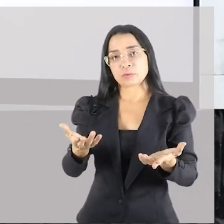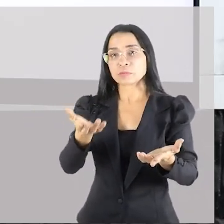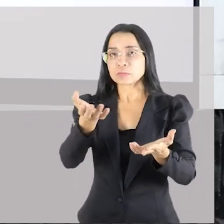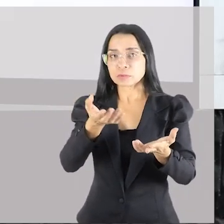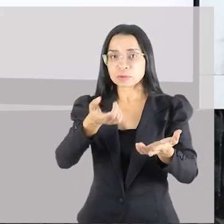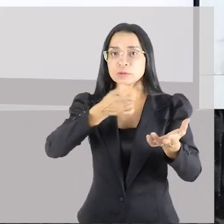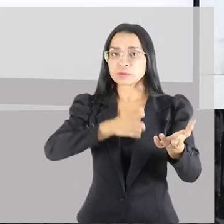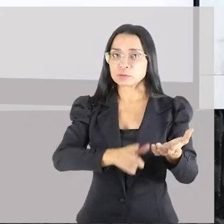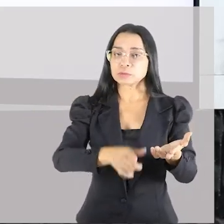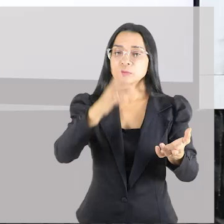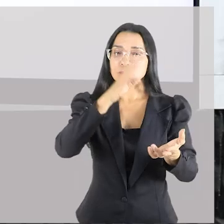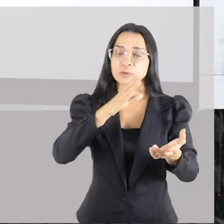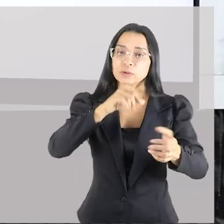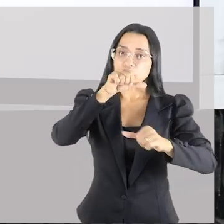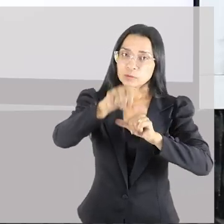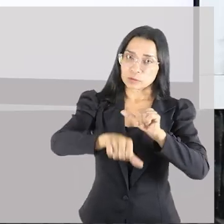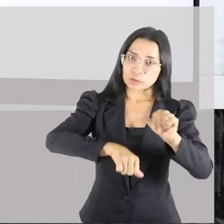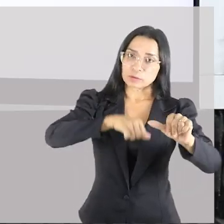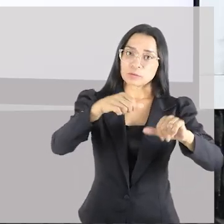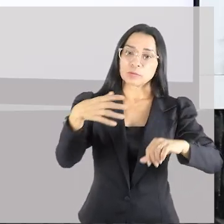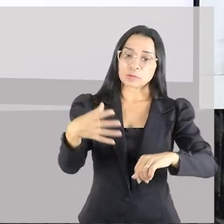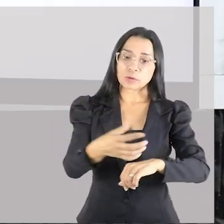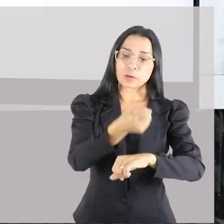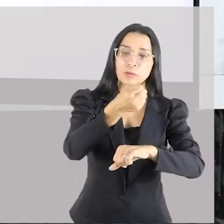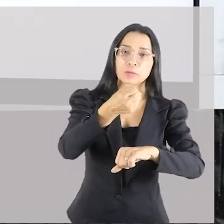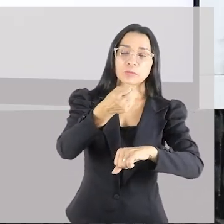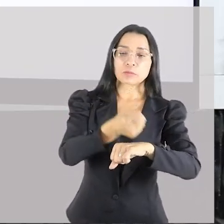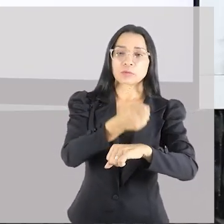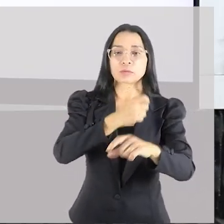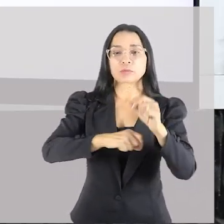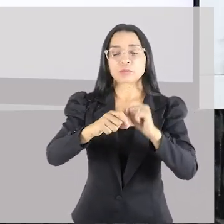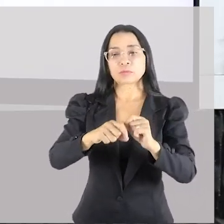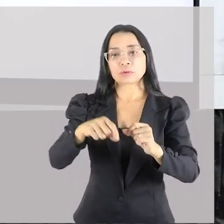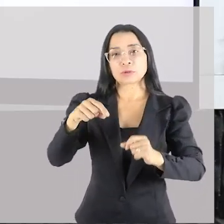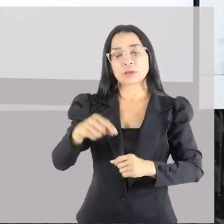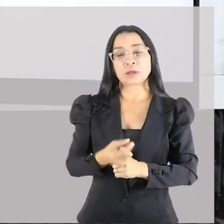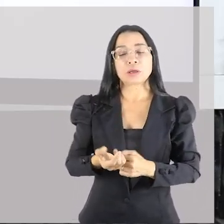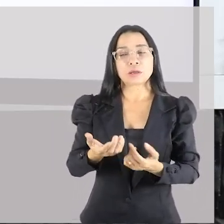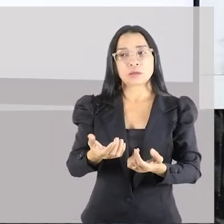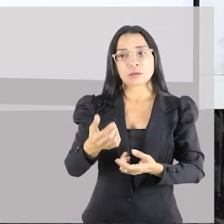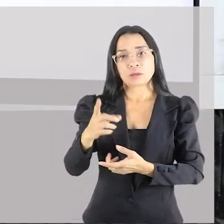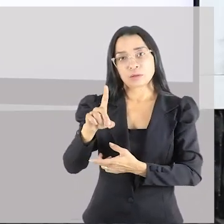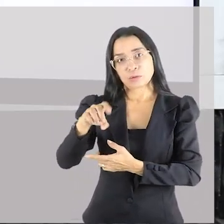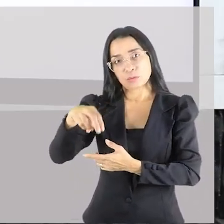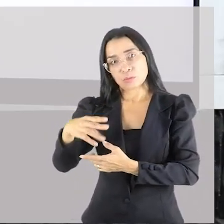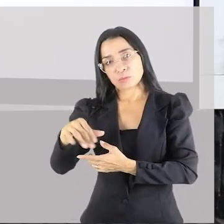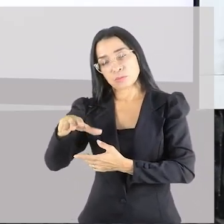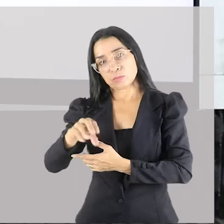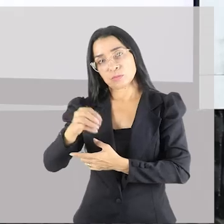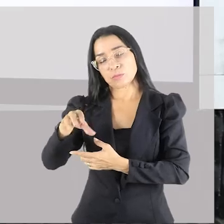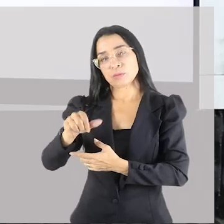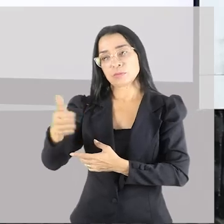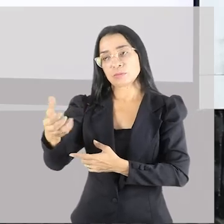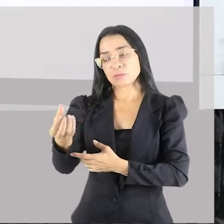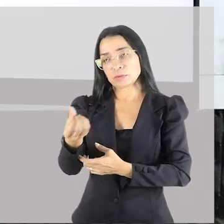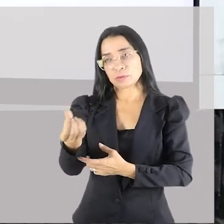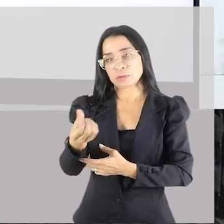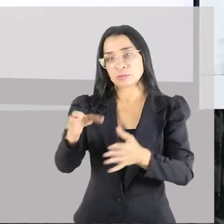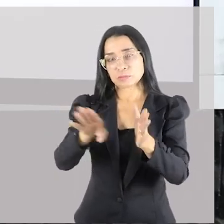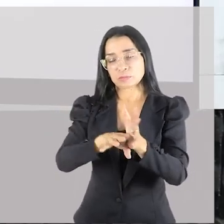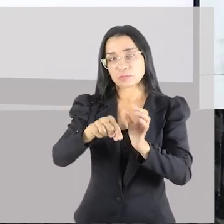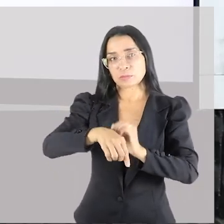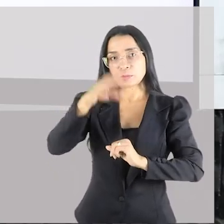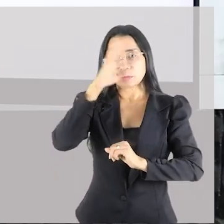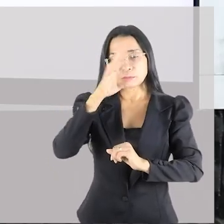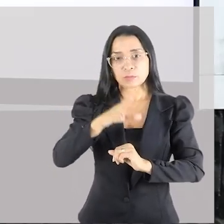colônia. E como Dom João VI chega ao Brasil, implementa algumas ações que vão trazer